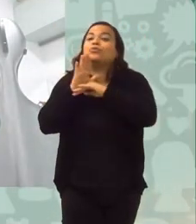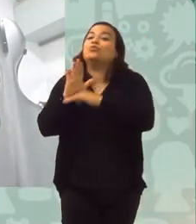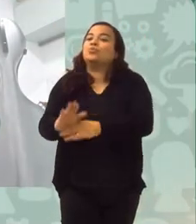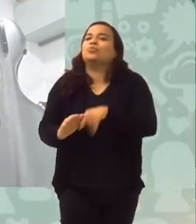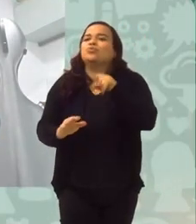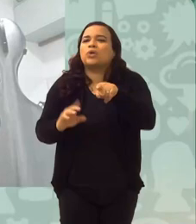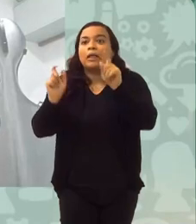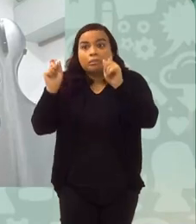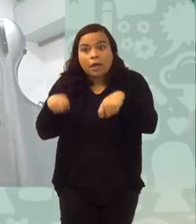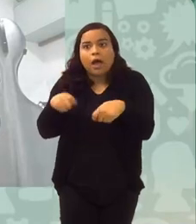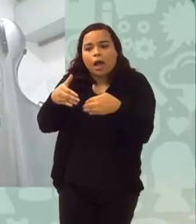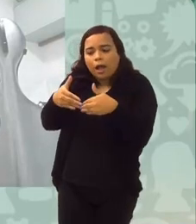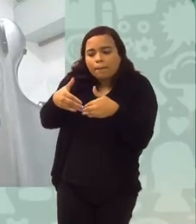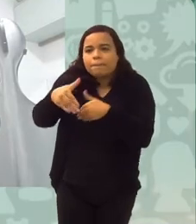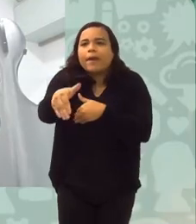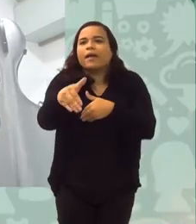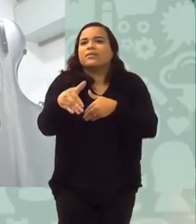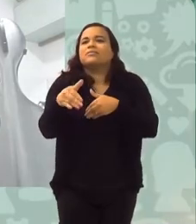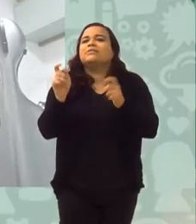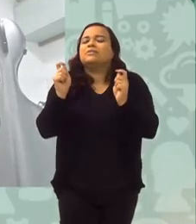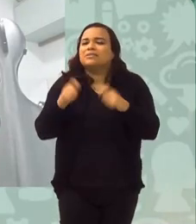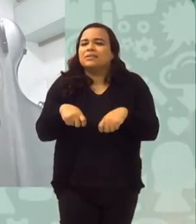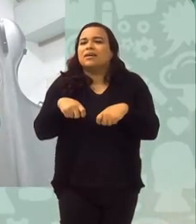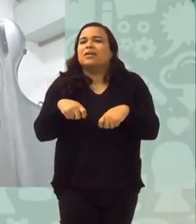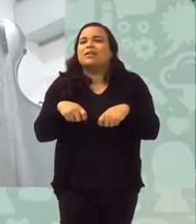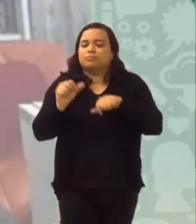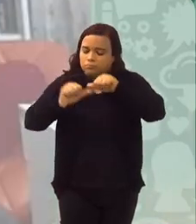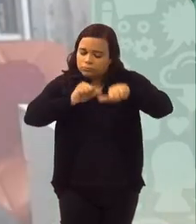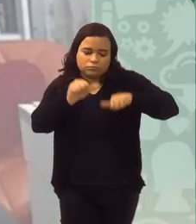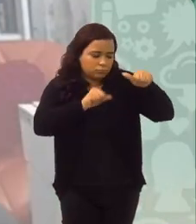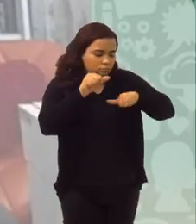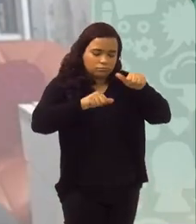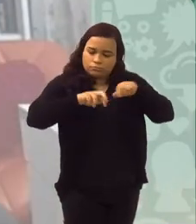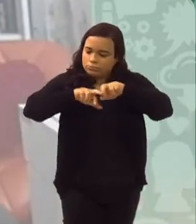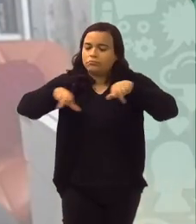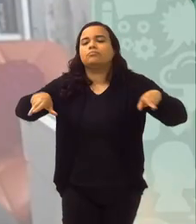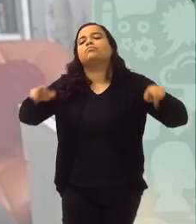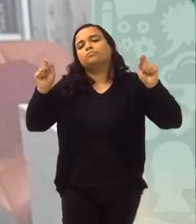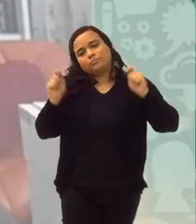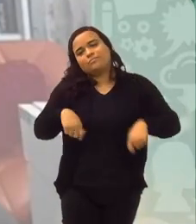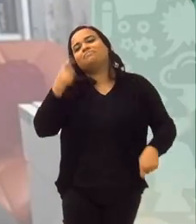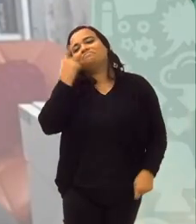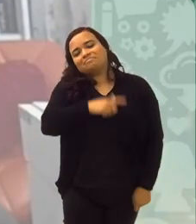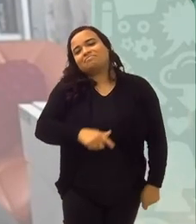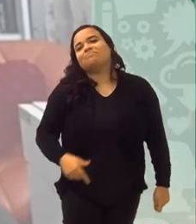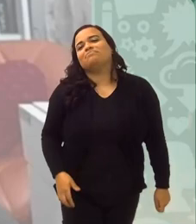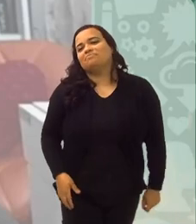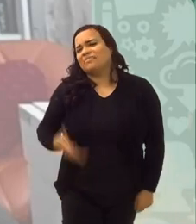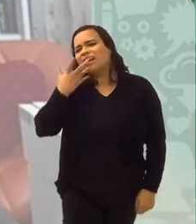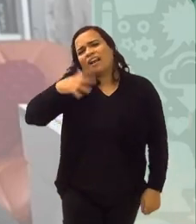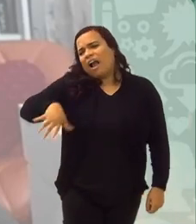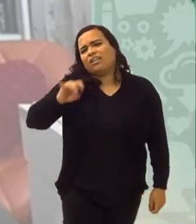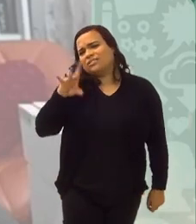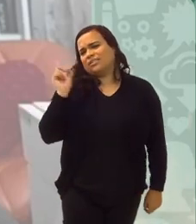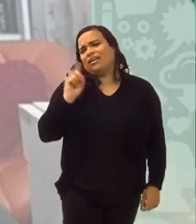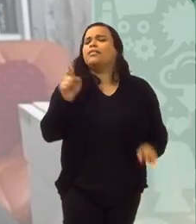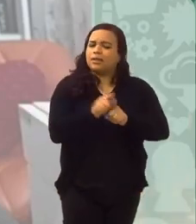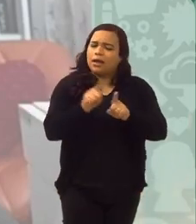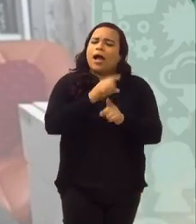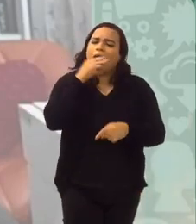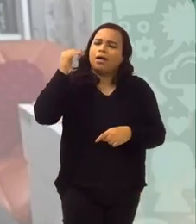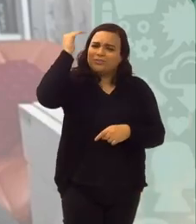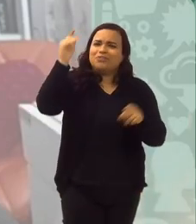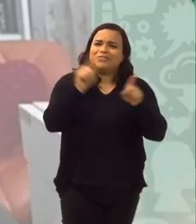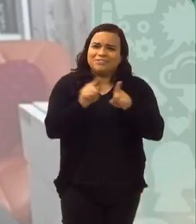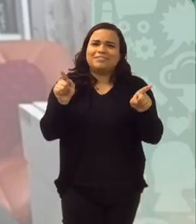para a criança, ela pode, a partir dela, fazer as suas mudanças, as suas transformações. Não só